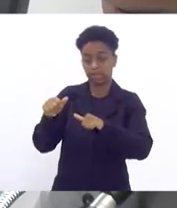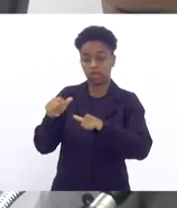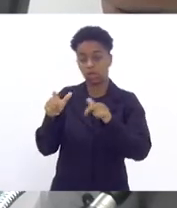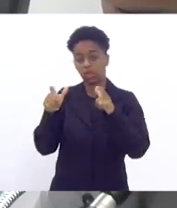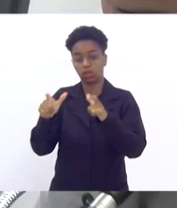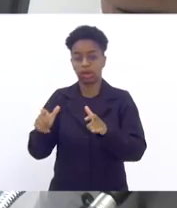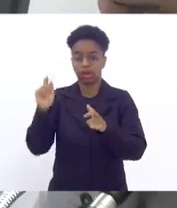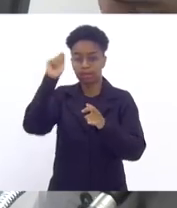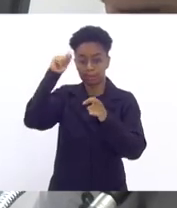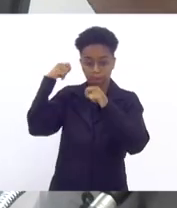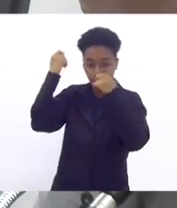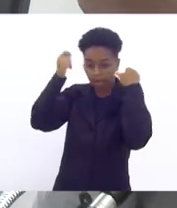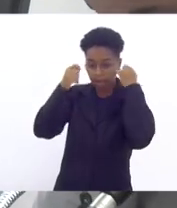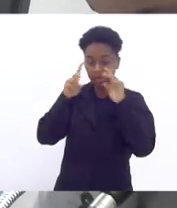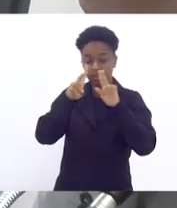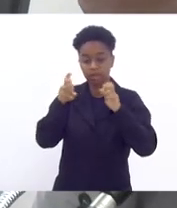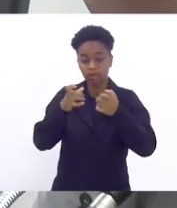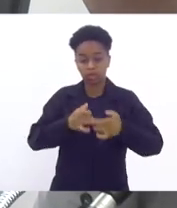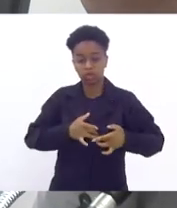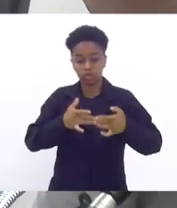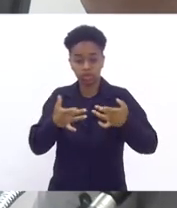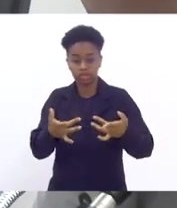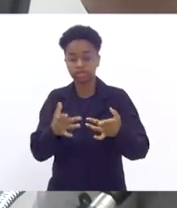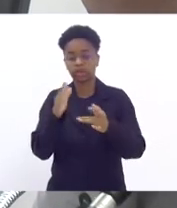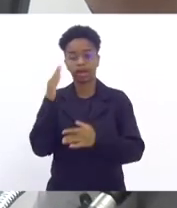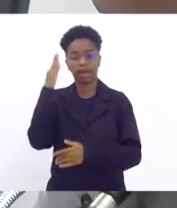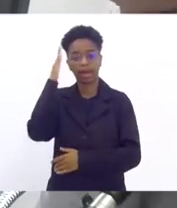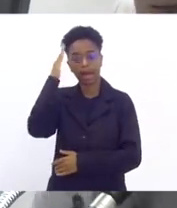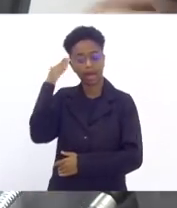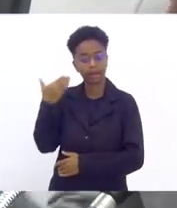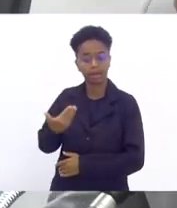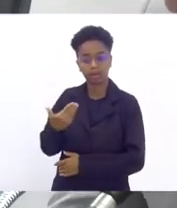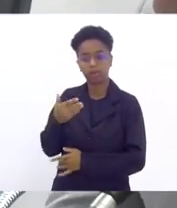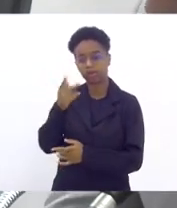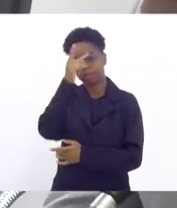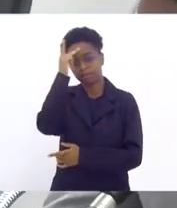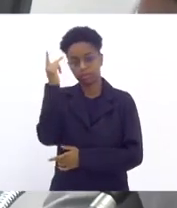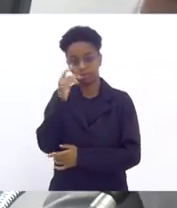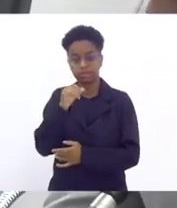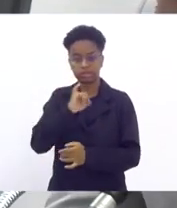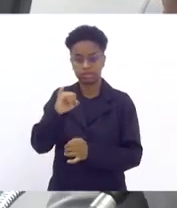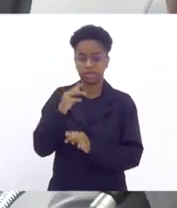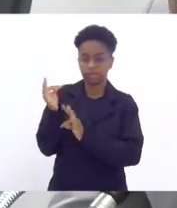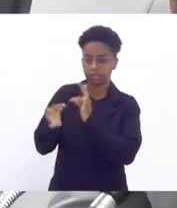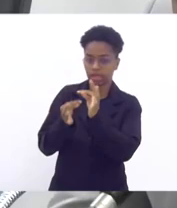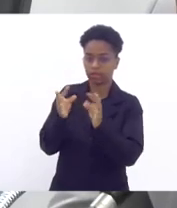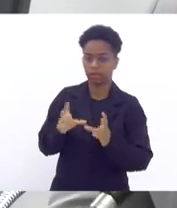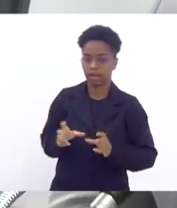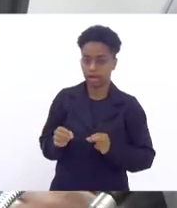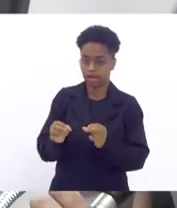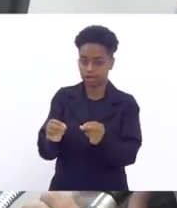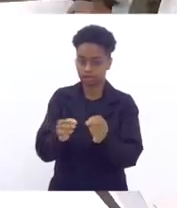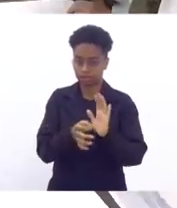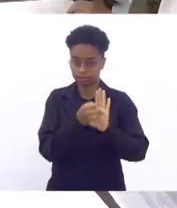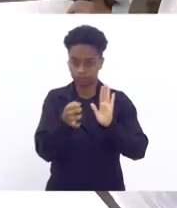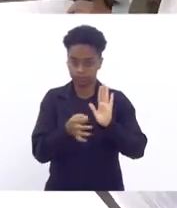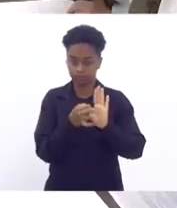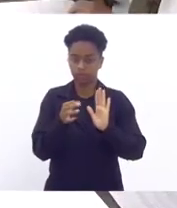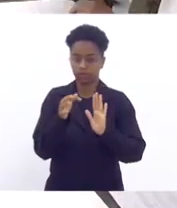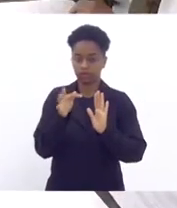dos programas de doação de cabelos para pacientes em tratamento de câncer para parecer Deputado Filipinho rádios